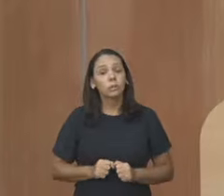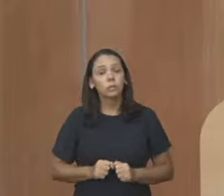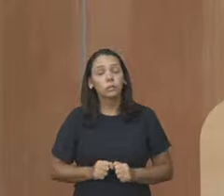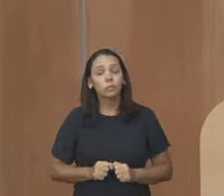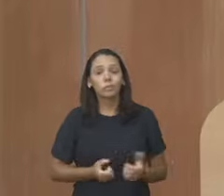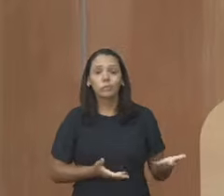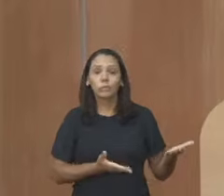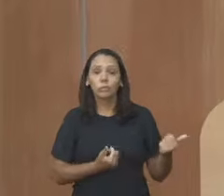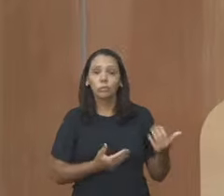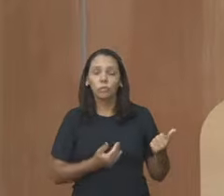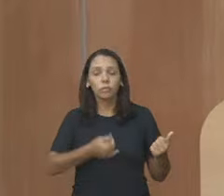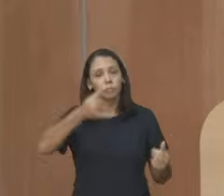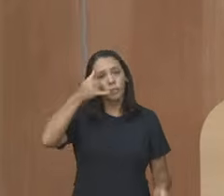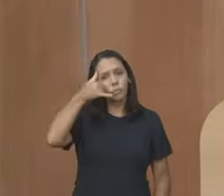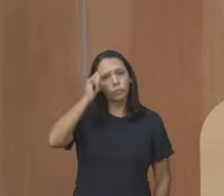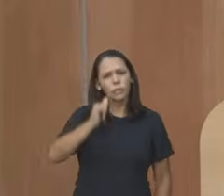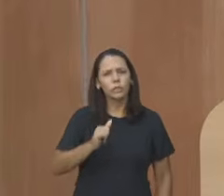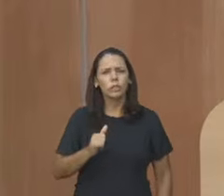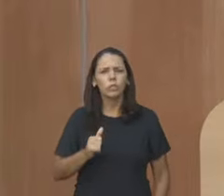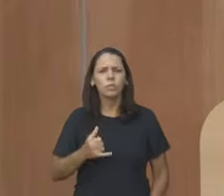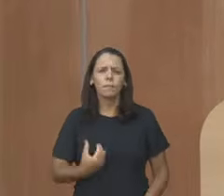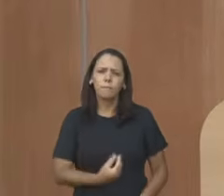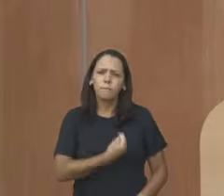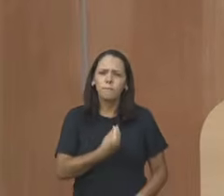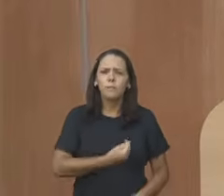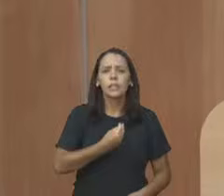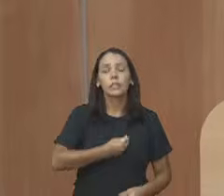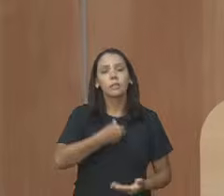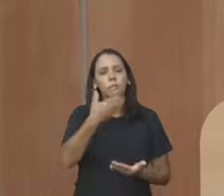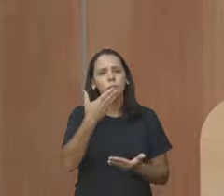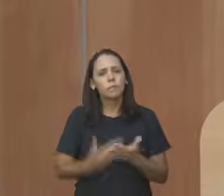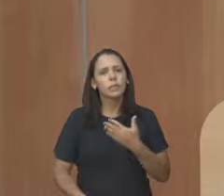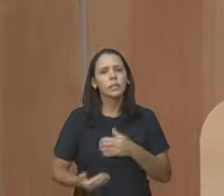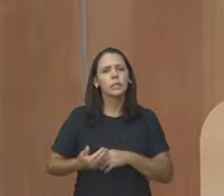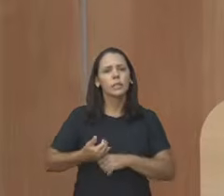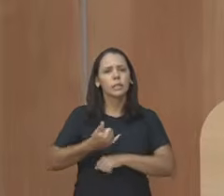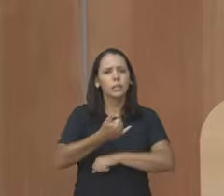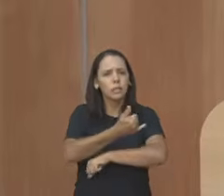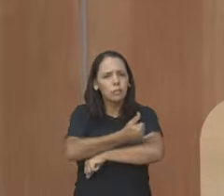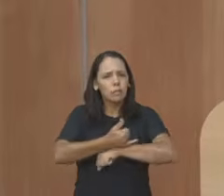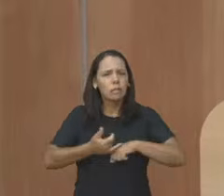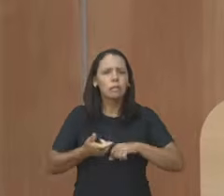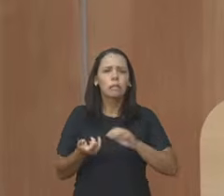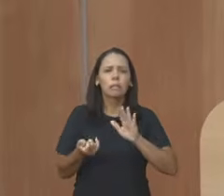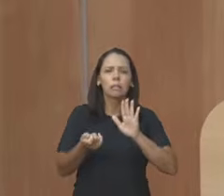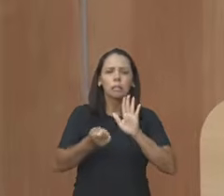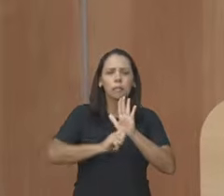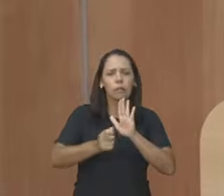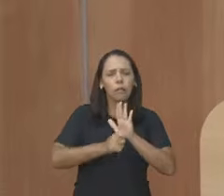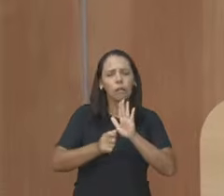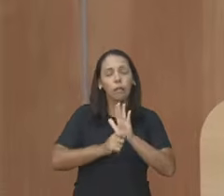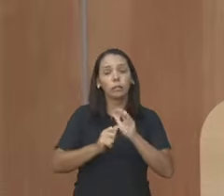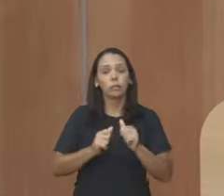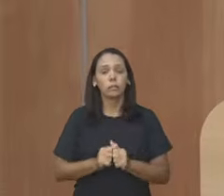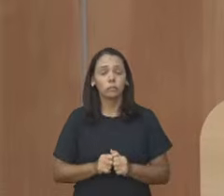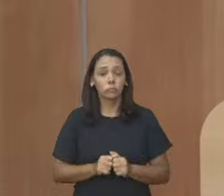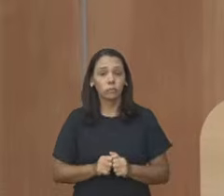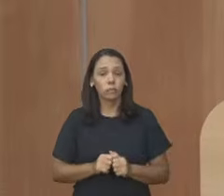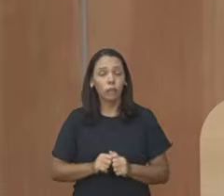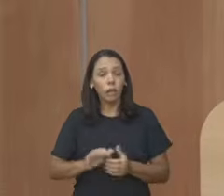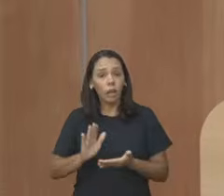essa juventude não venha para as drogas. Muitos são aviões do crime, muitos são usados e acabam indo para uma Fundação